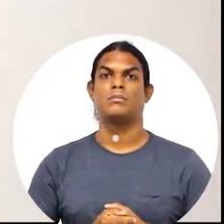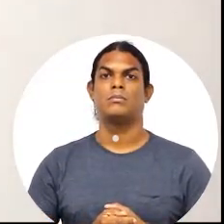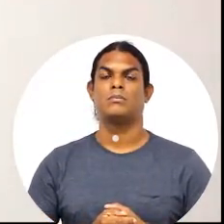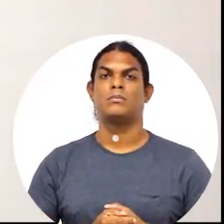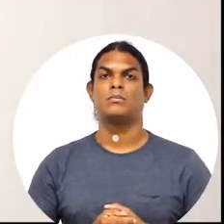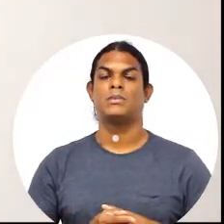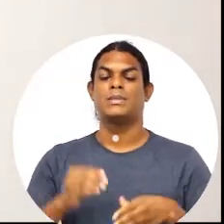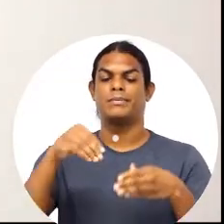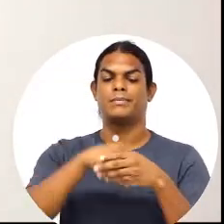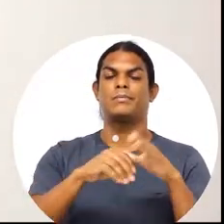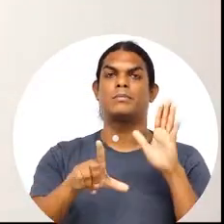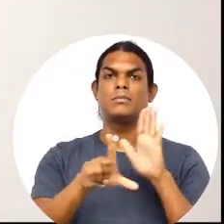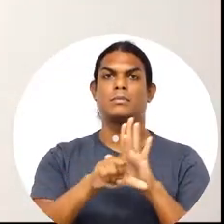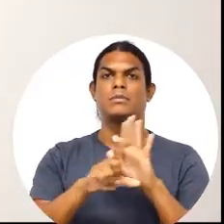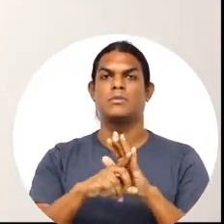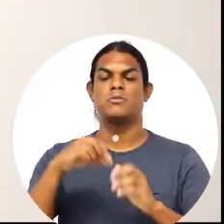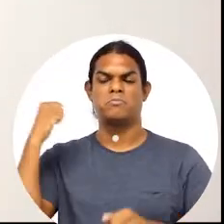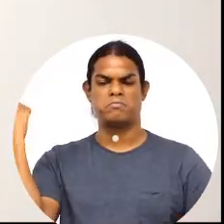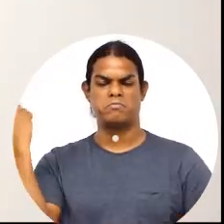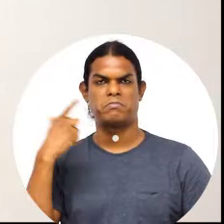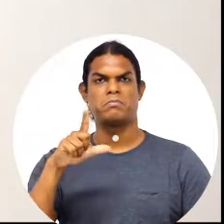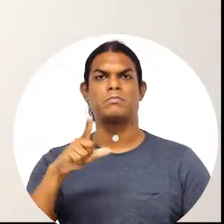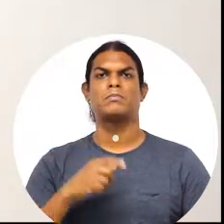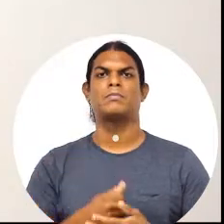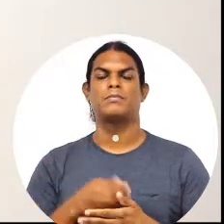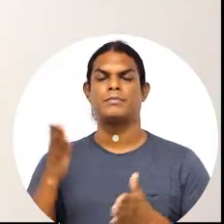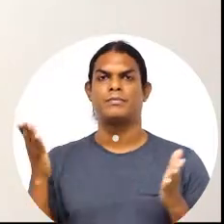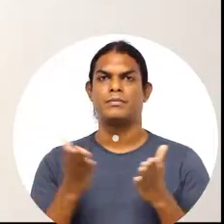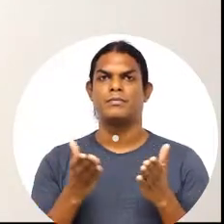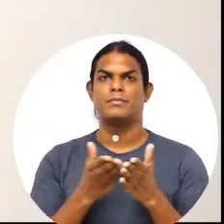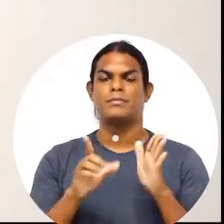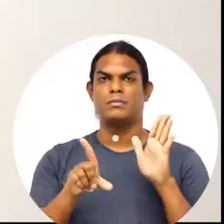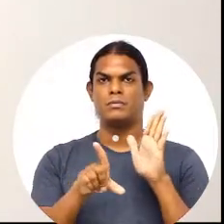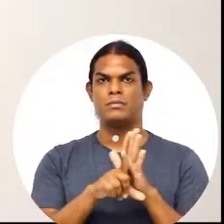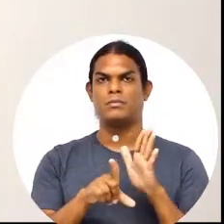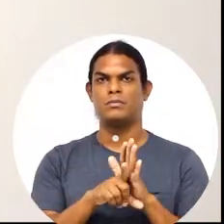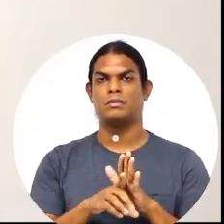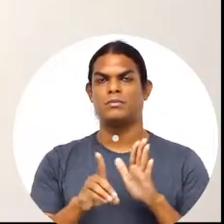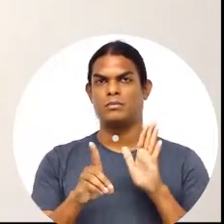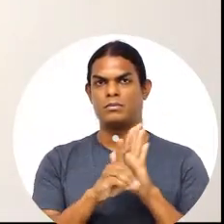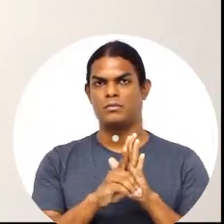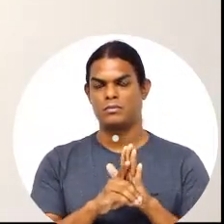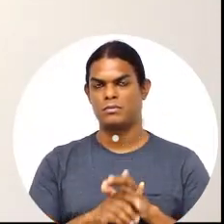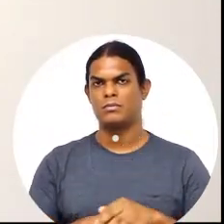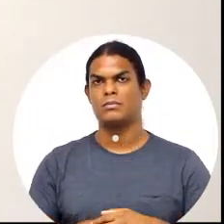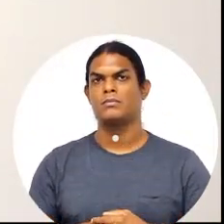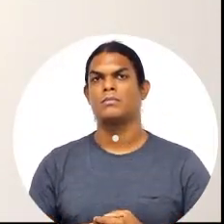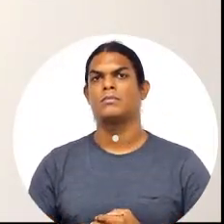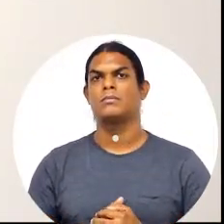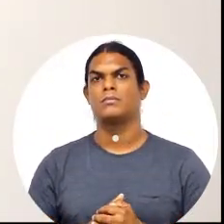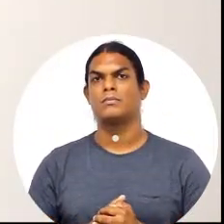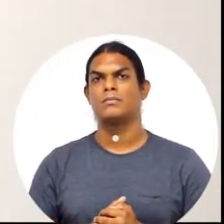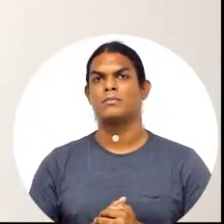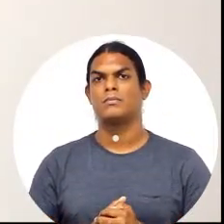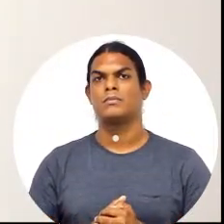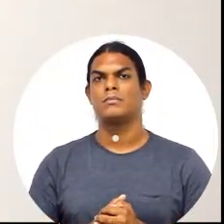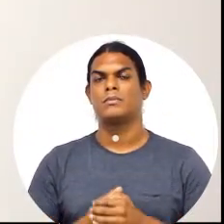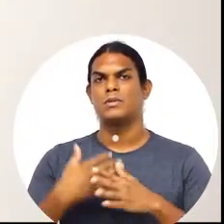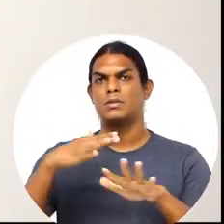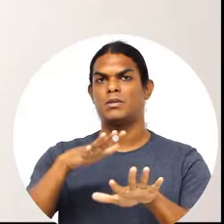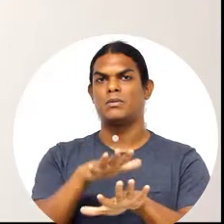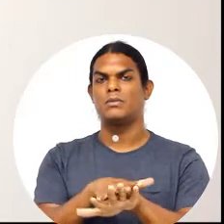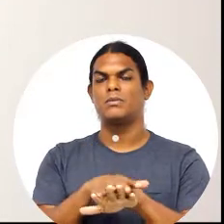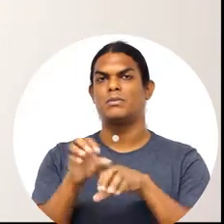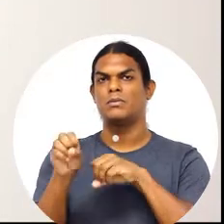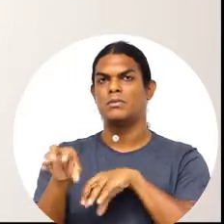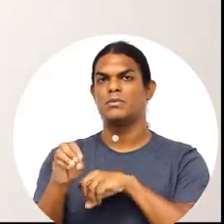nacional. Isso tudo é derivado dessa inclusão da educação como um direito social.